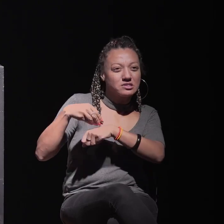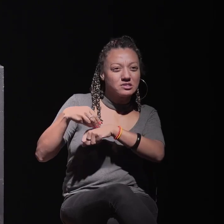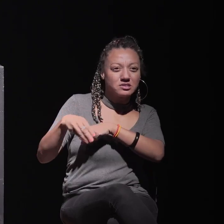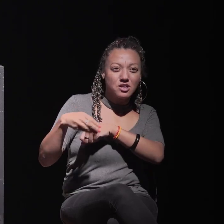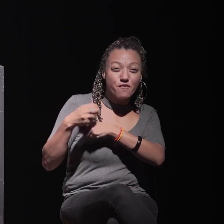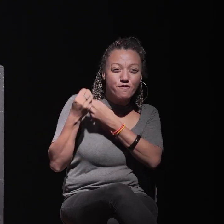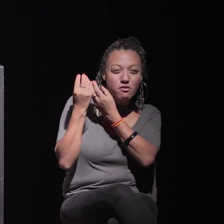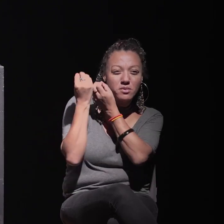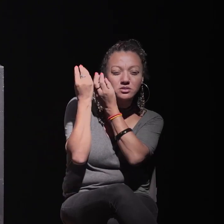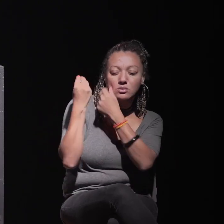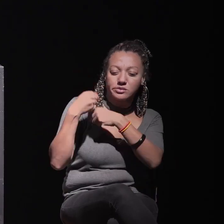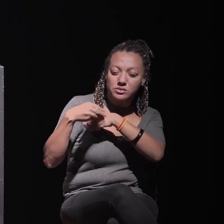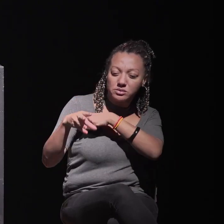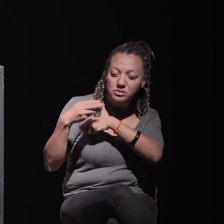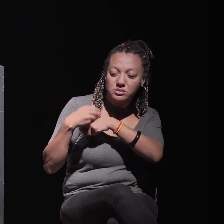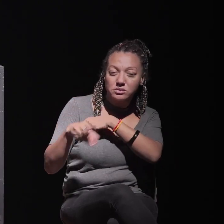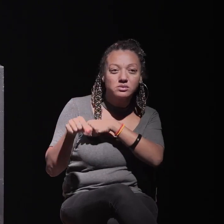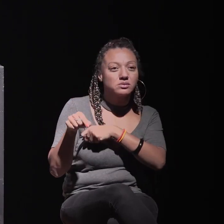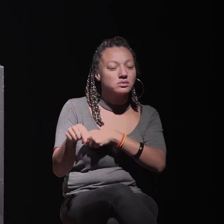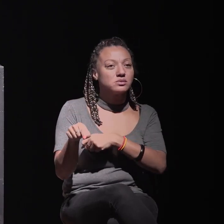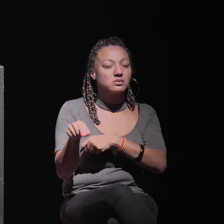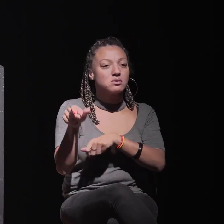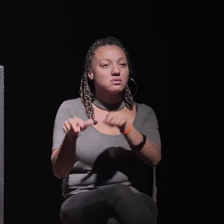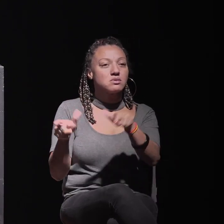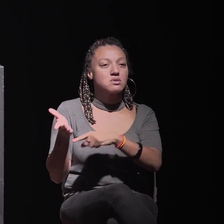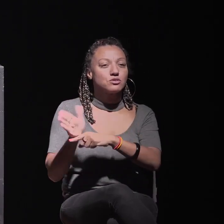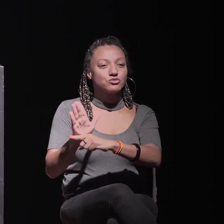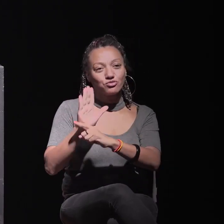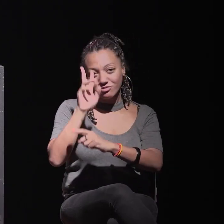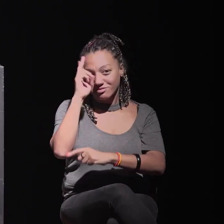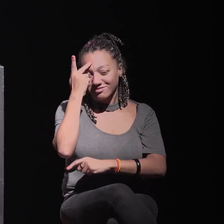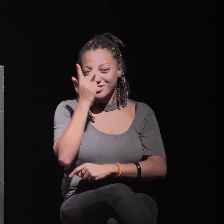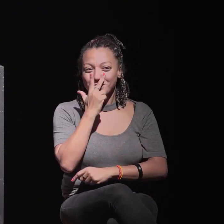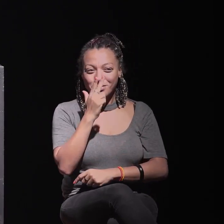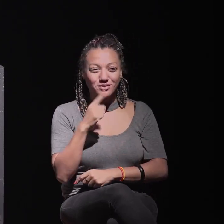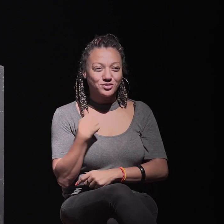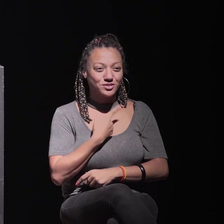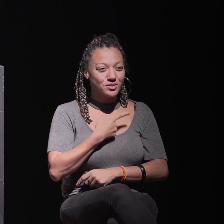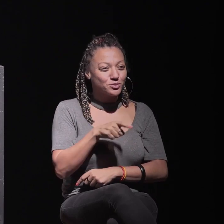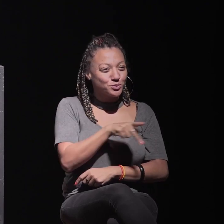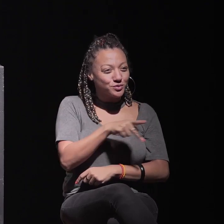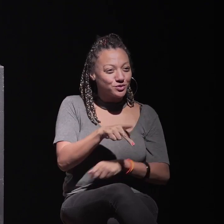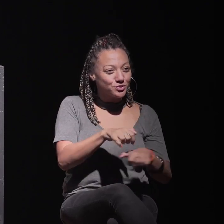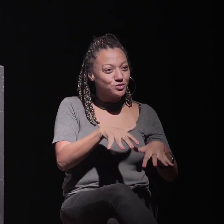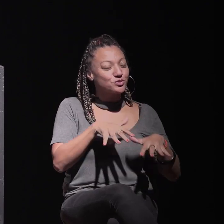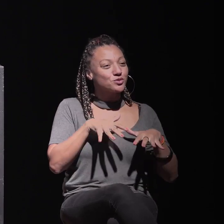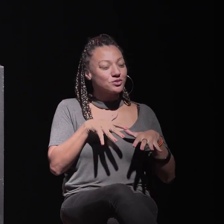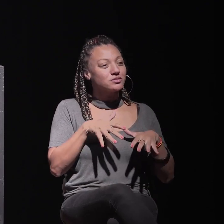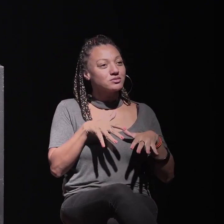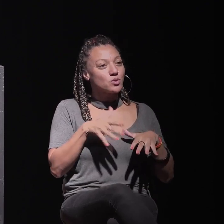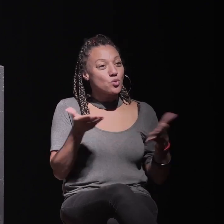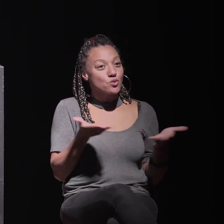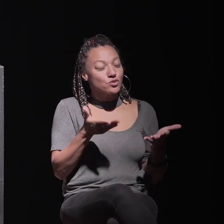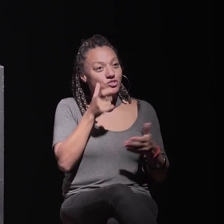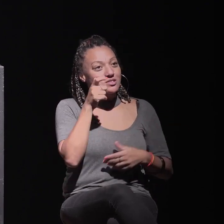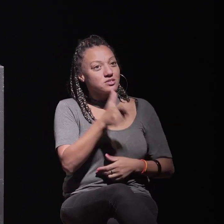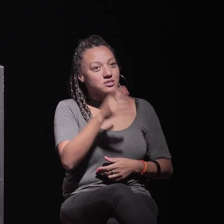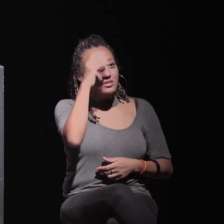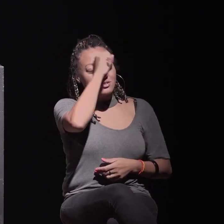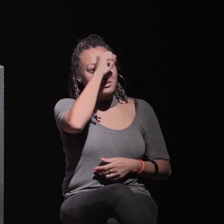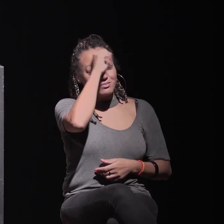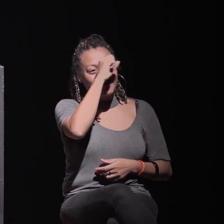como professores, estudantes, estamos dando conta desse processo, uma parte desse processo hoje, essas